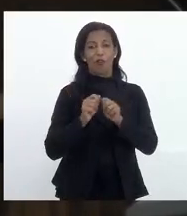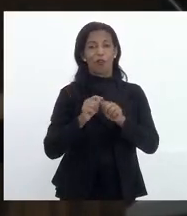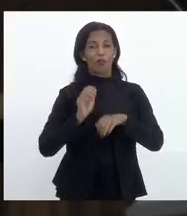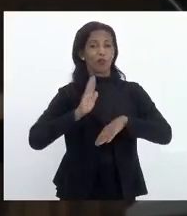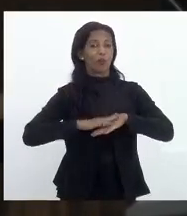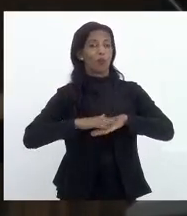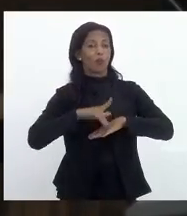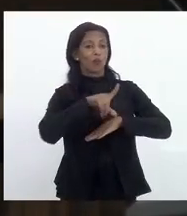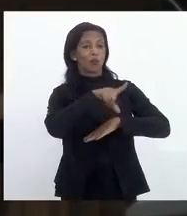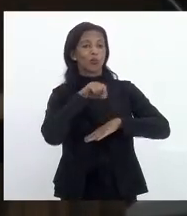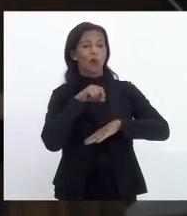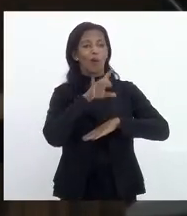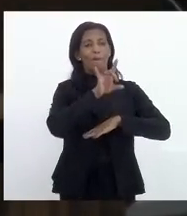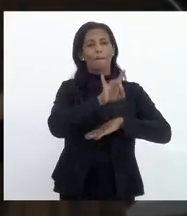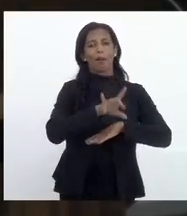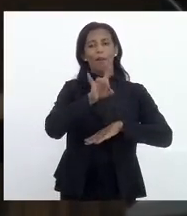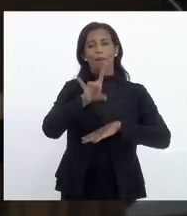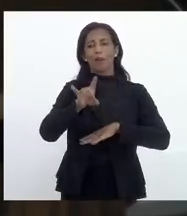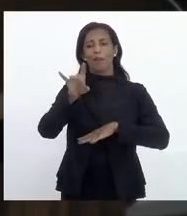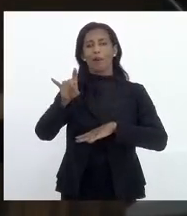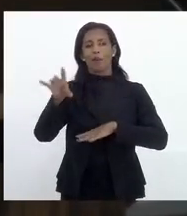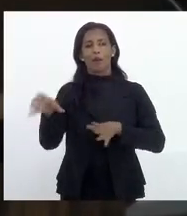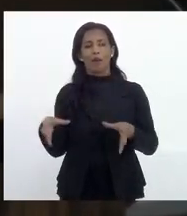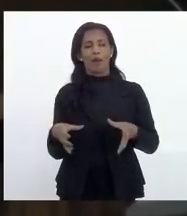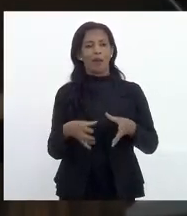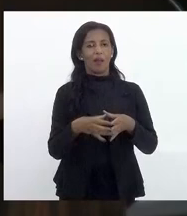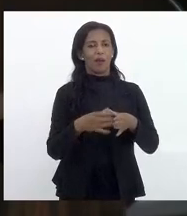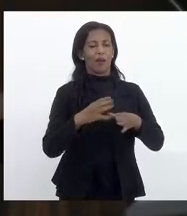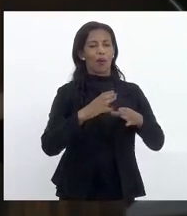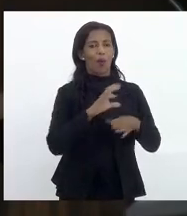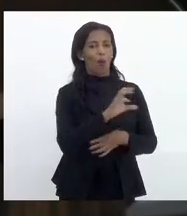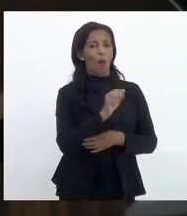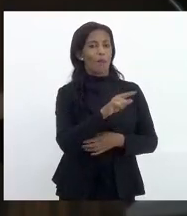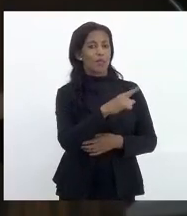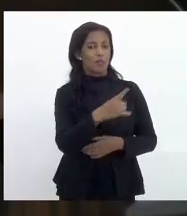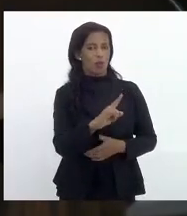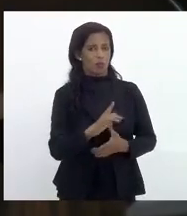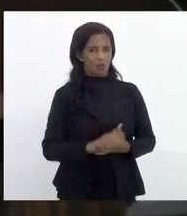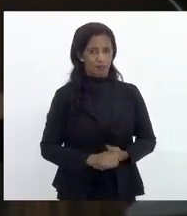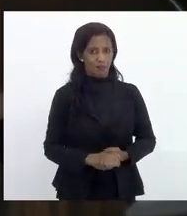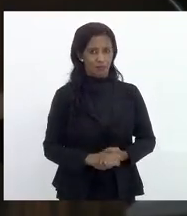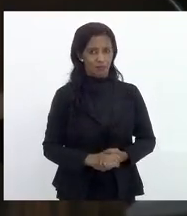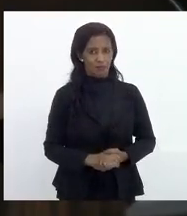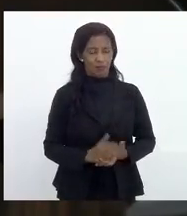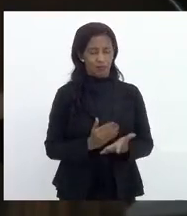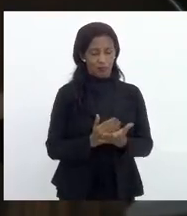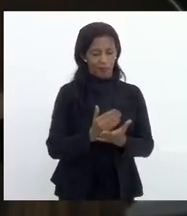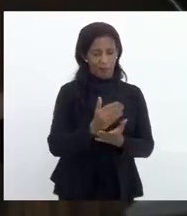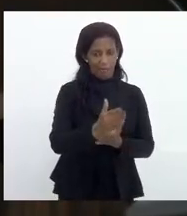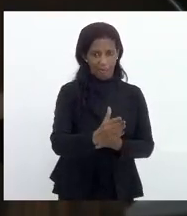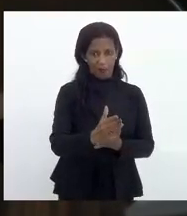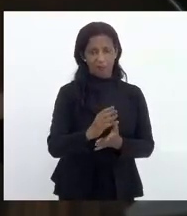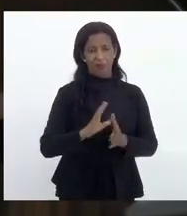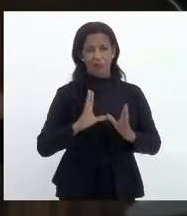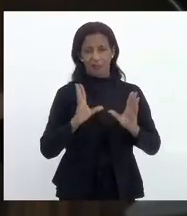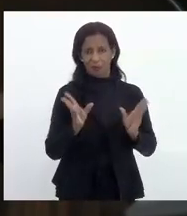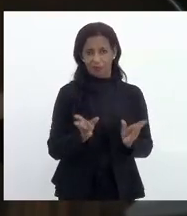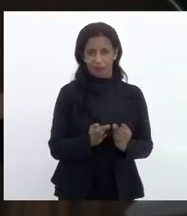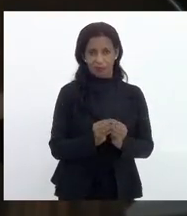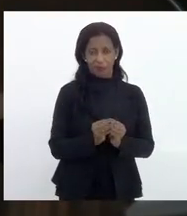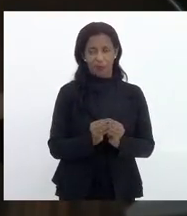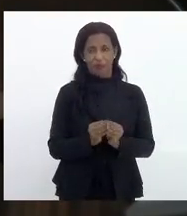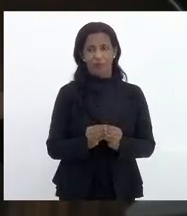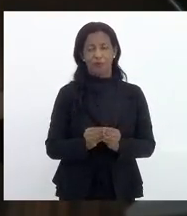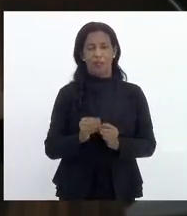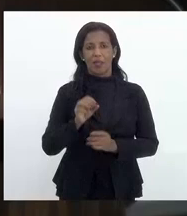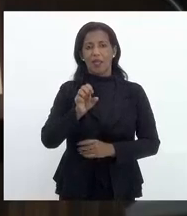designação individual através do carro comissão estão começando a concluir o outro argumento o argumento